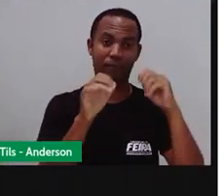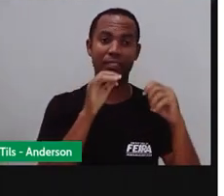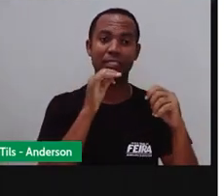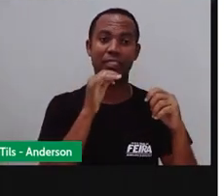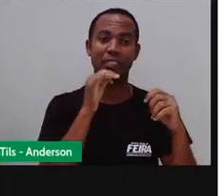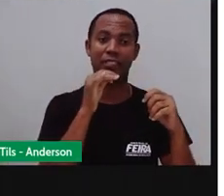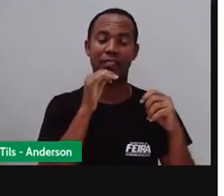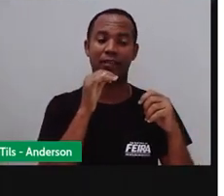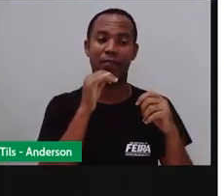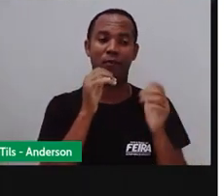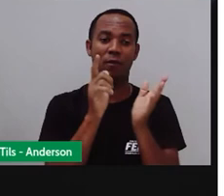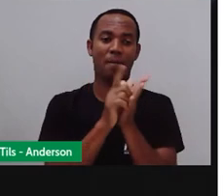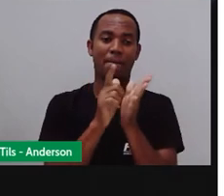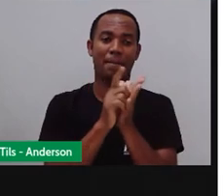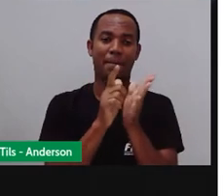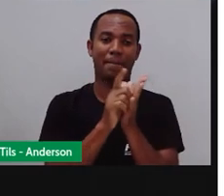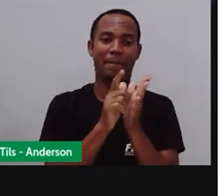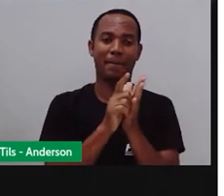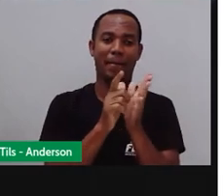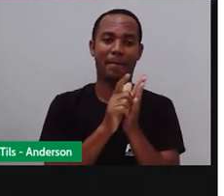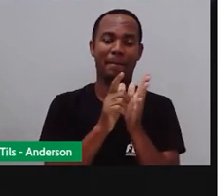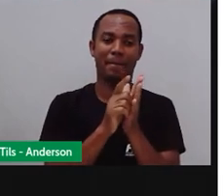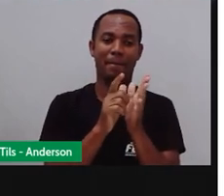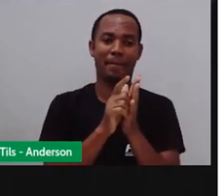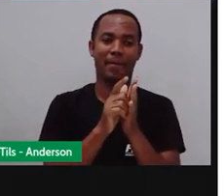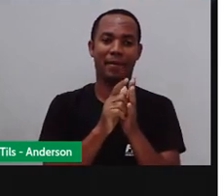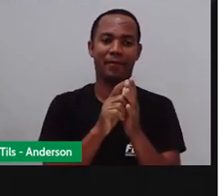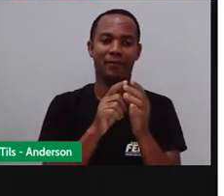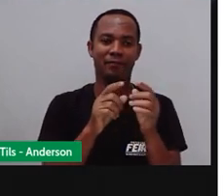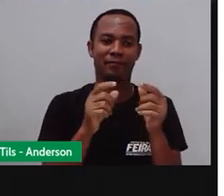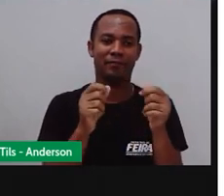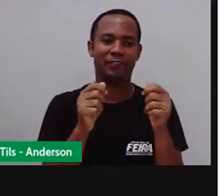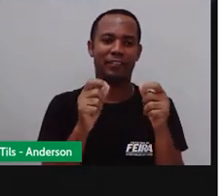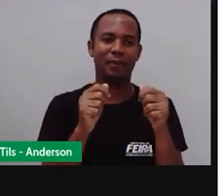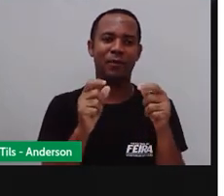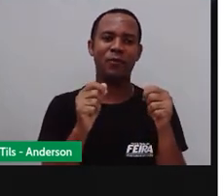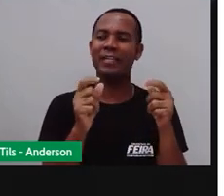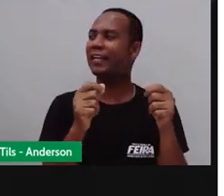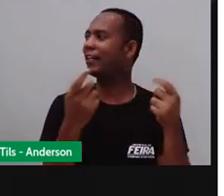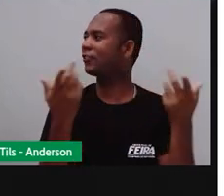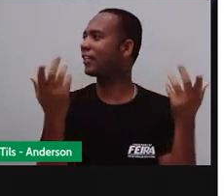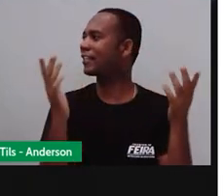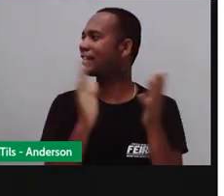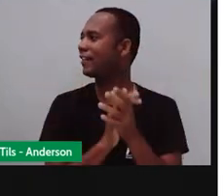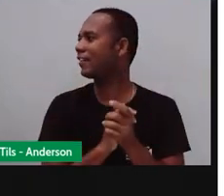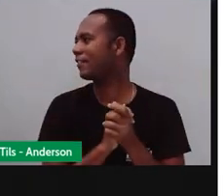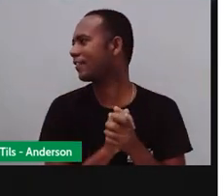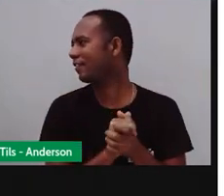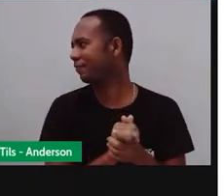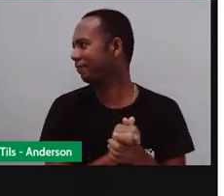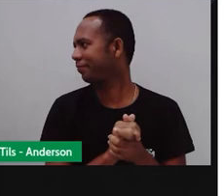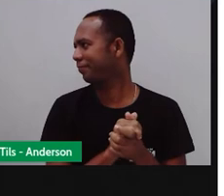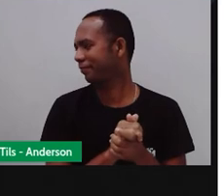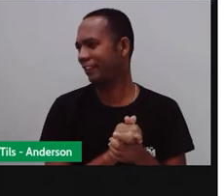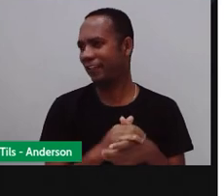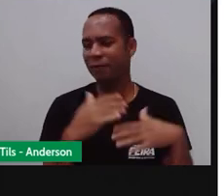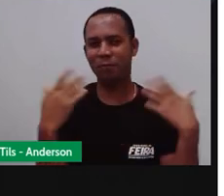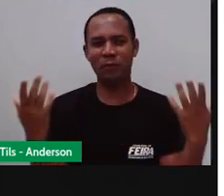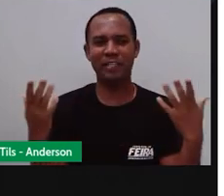Tá? Isso aqui é papel contact, é um plástico, né? Aqui, ó, é adesivo. E aí a prova.